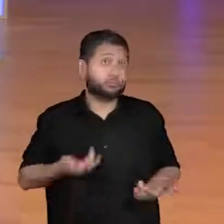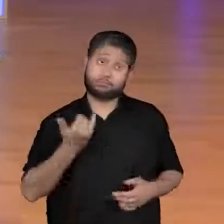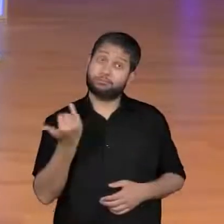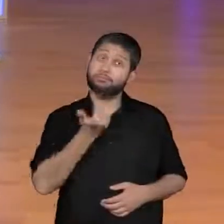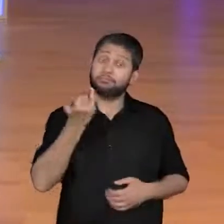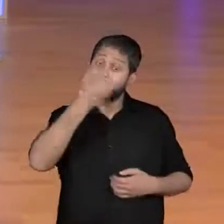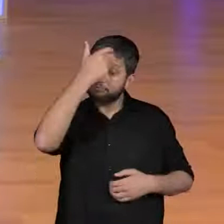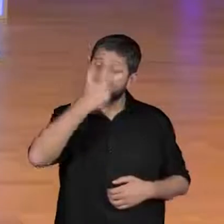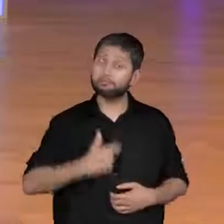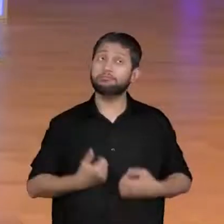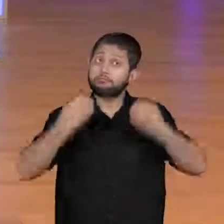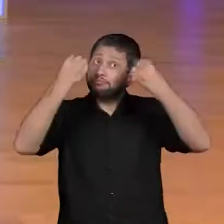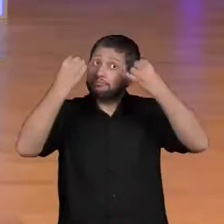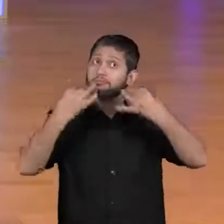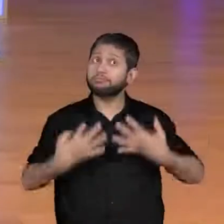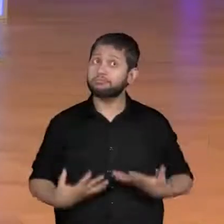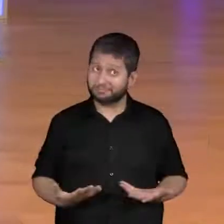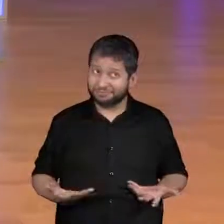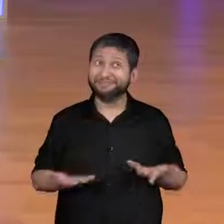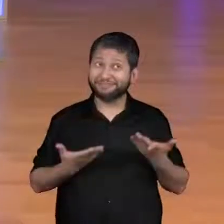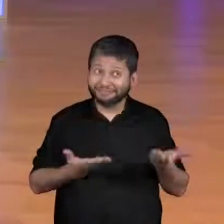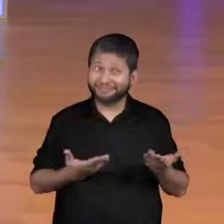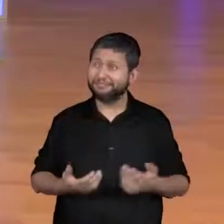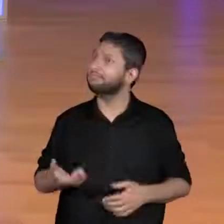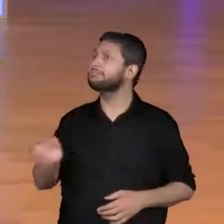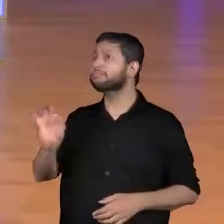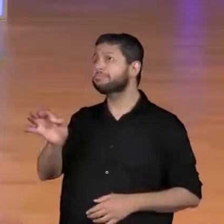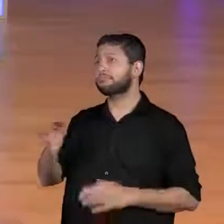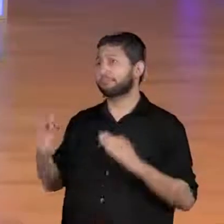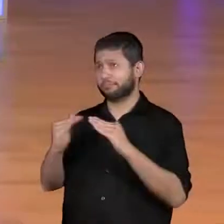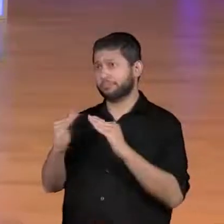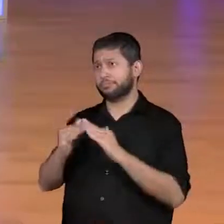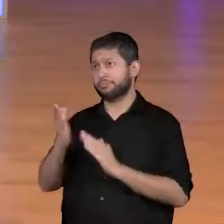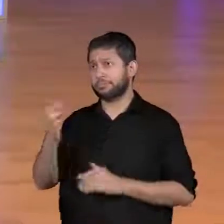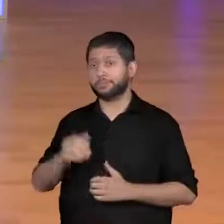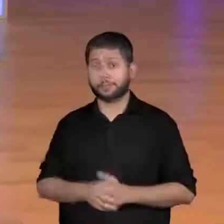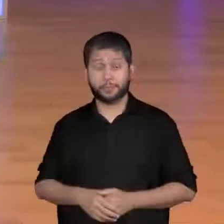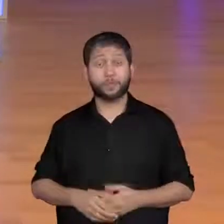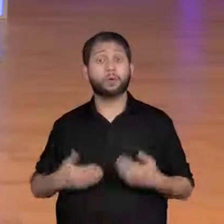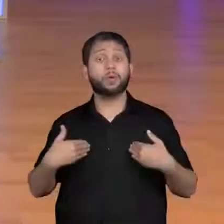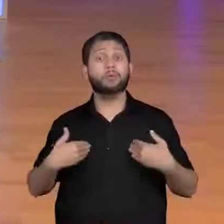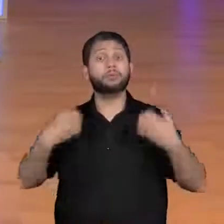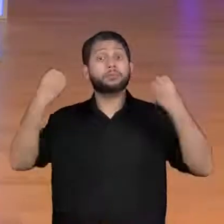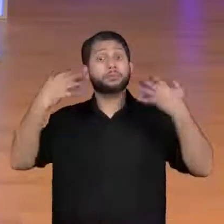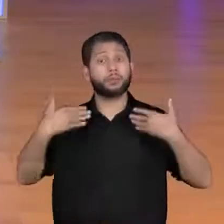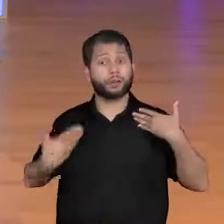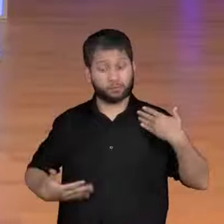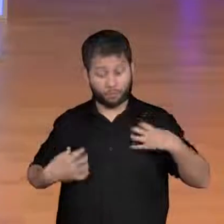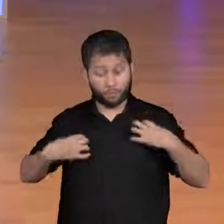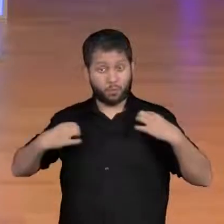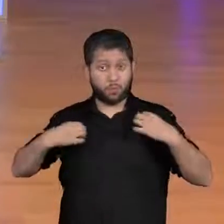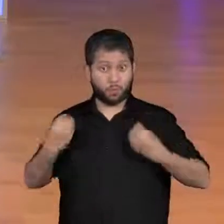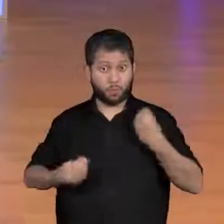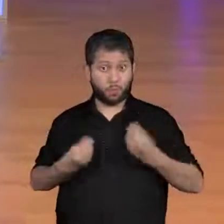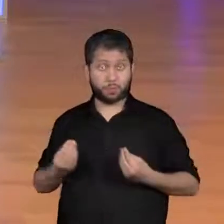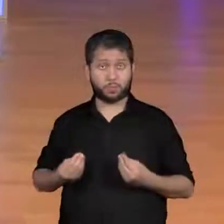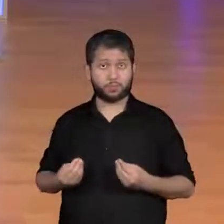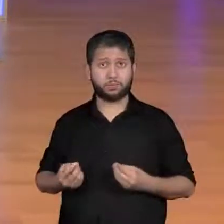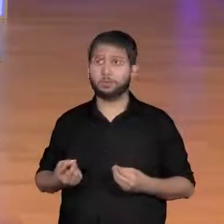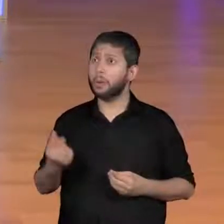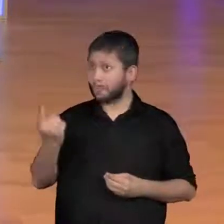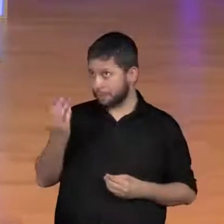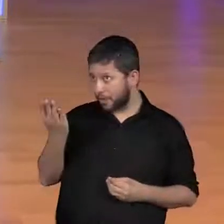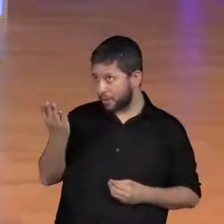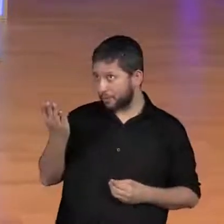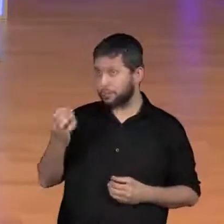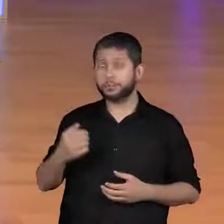nos enxergar, entre aspas. Sim, sim. Vamos então falar aí um pouquinho sobre nós? Sim. Começo? Pode ser.